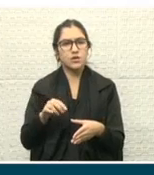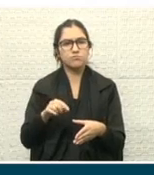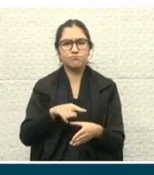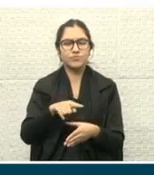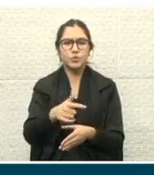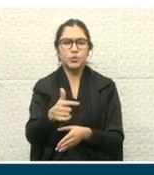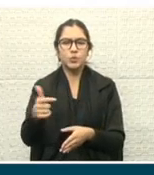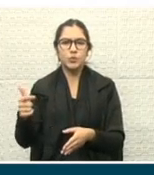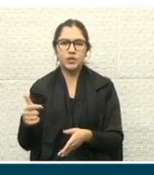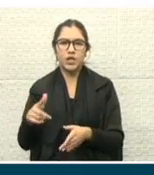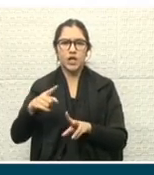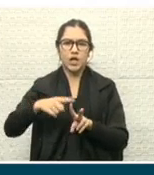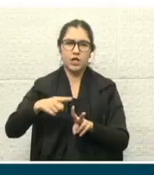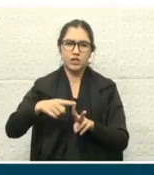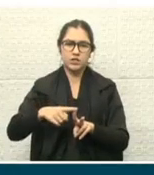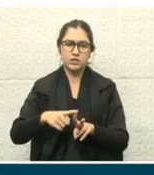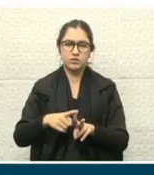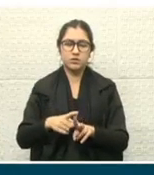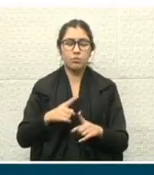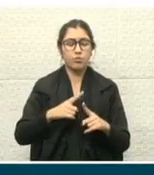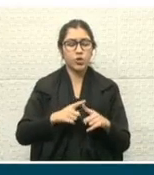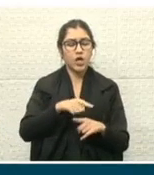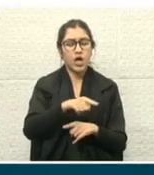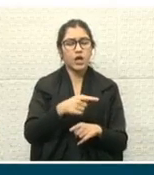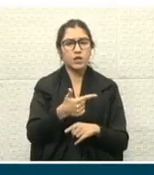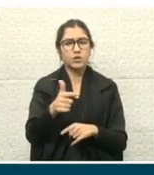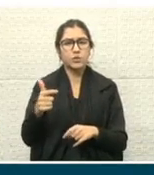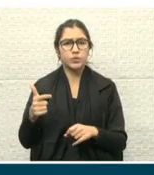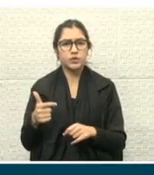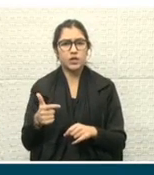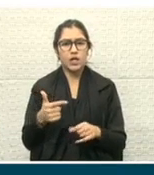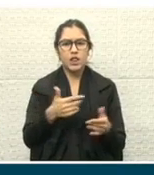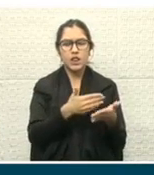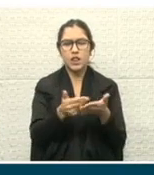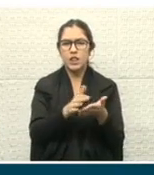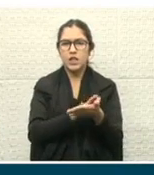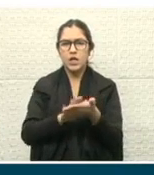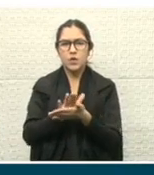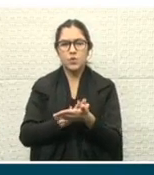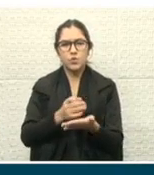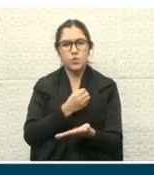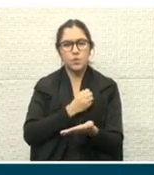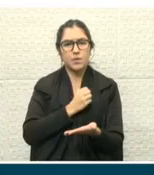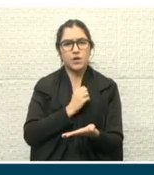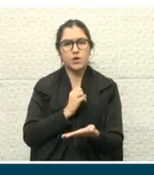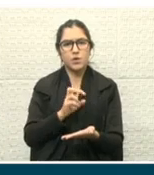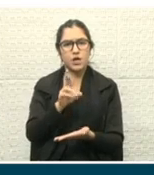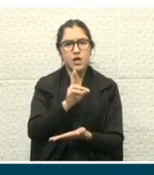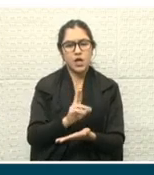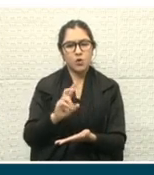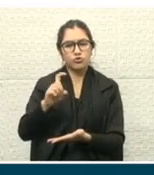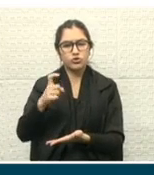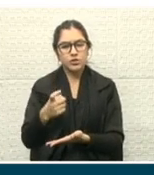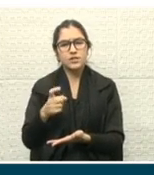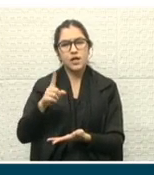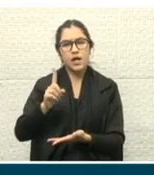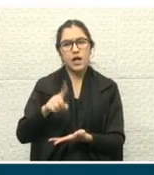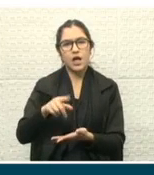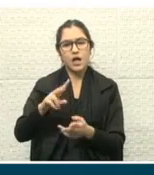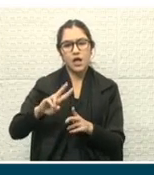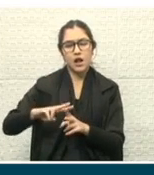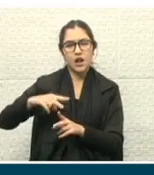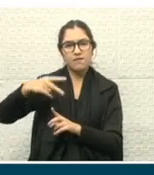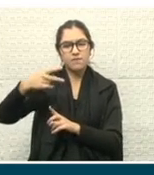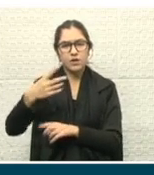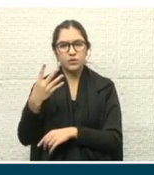não possui raiz, porque ela não possui nenhum número real x que, ao ser elevado